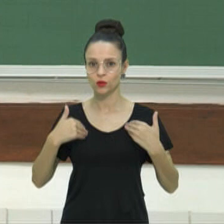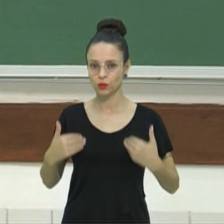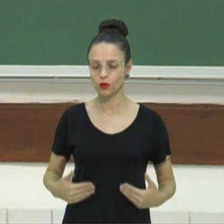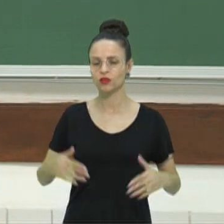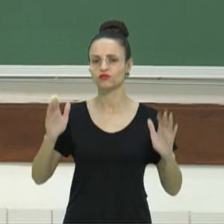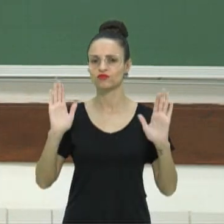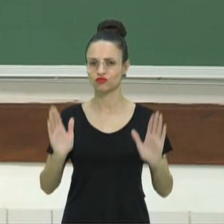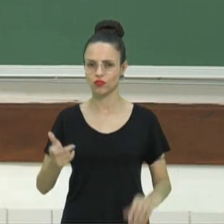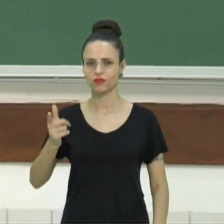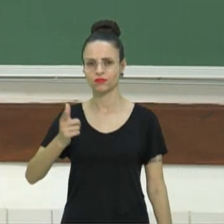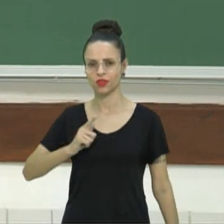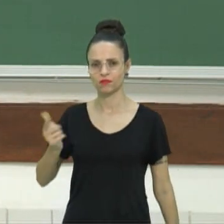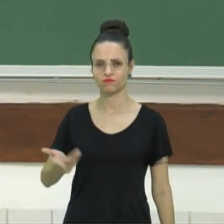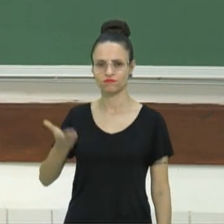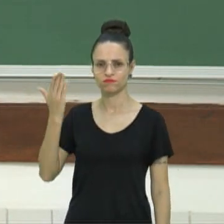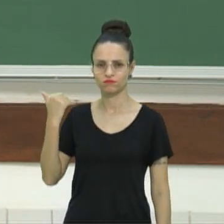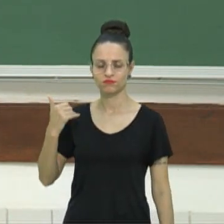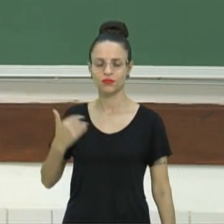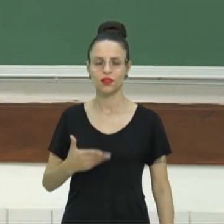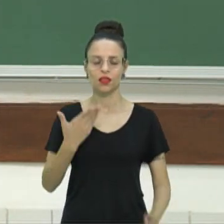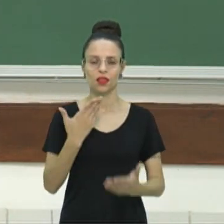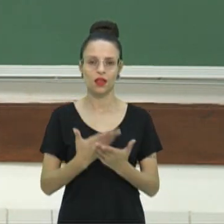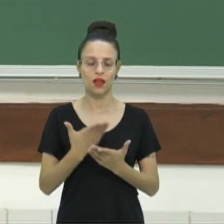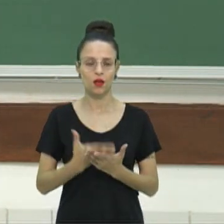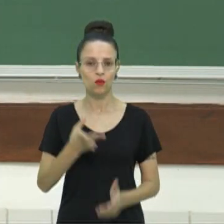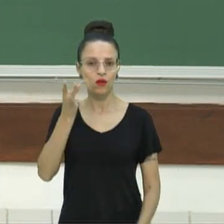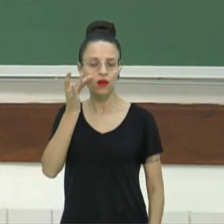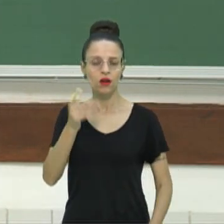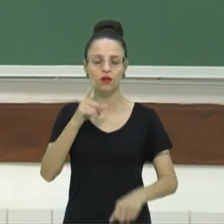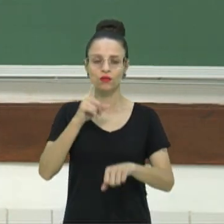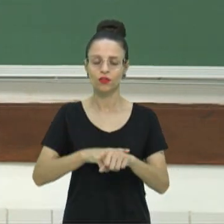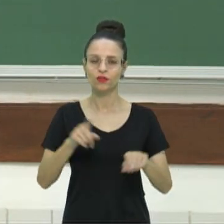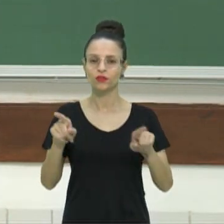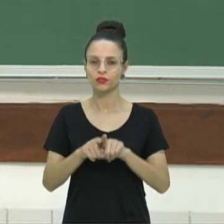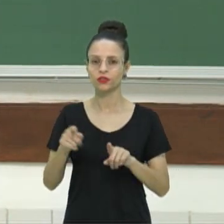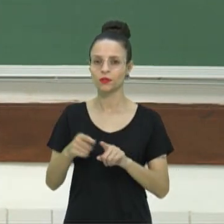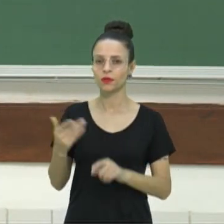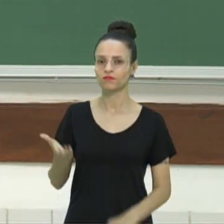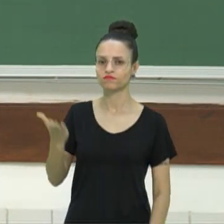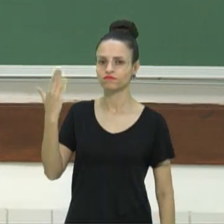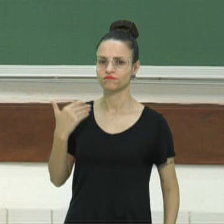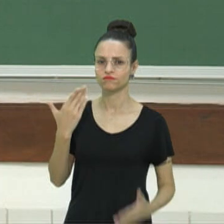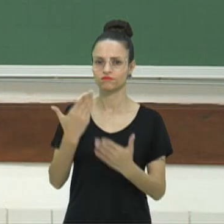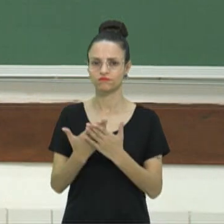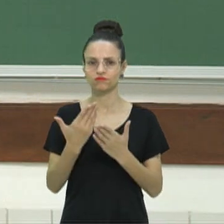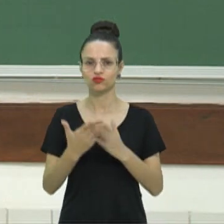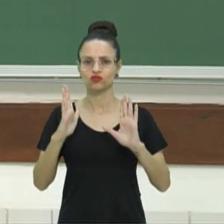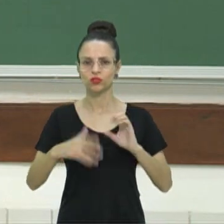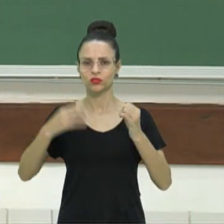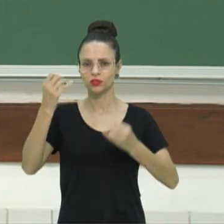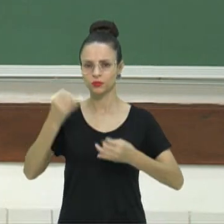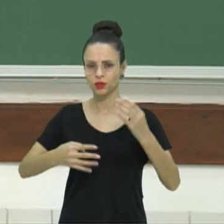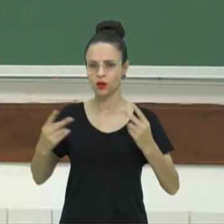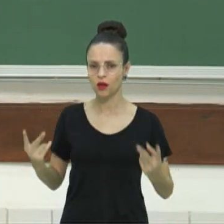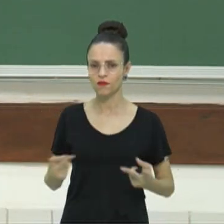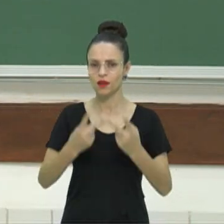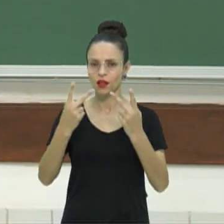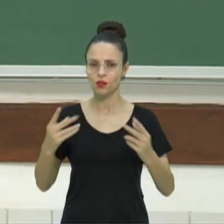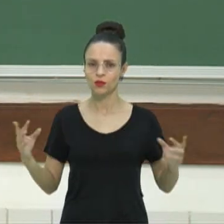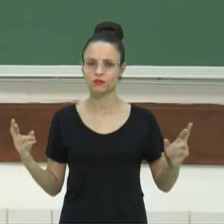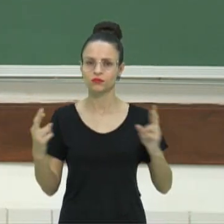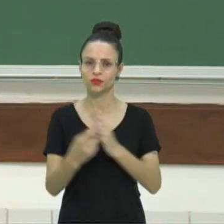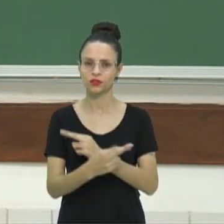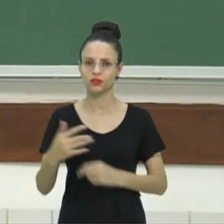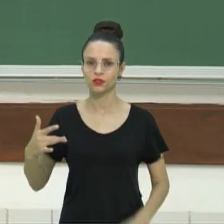tivemos mais uma aula que falamos sobre alguns valores relacionados à atividade física, à qualidade de vida, saúde,